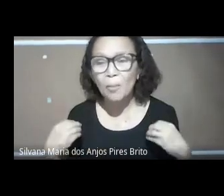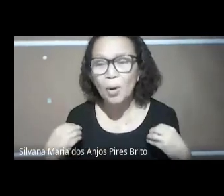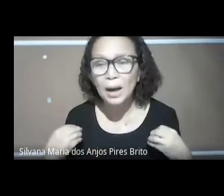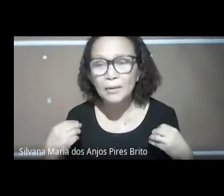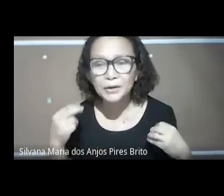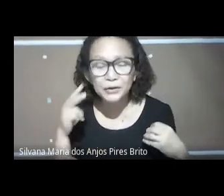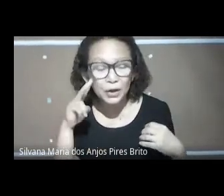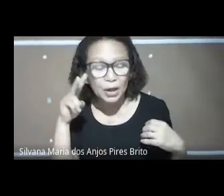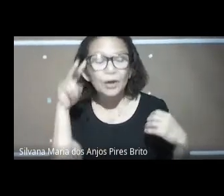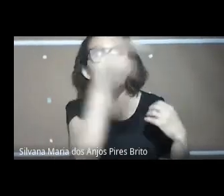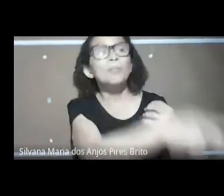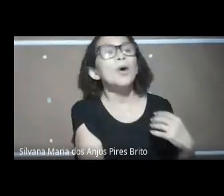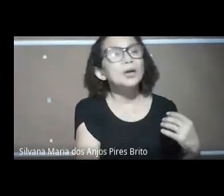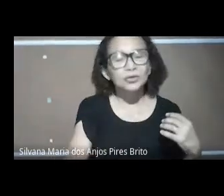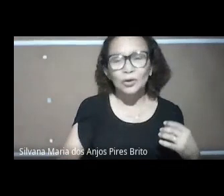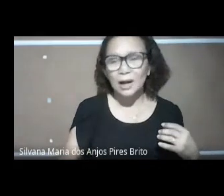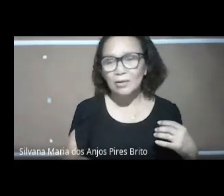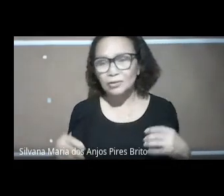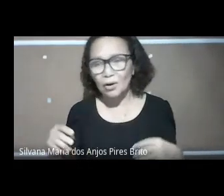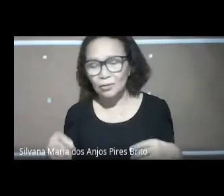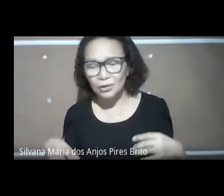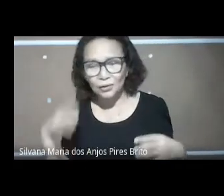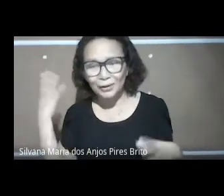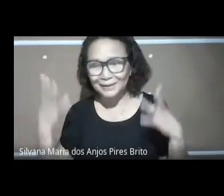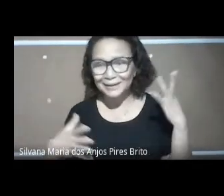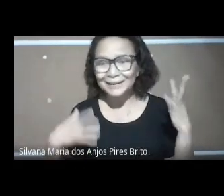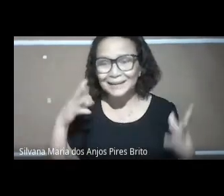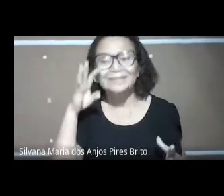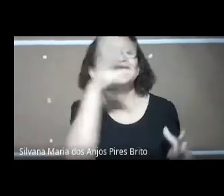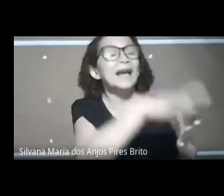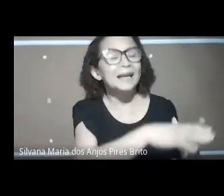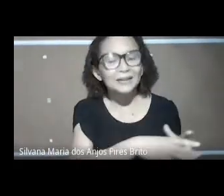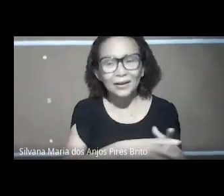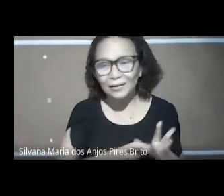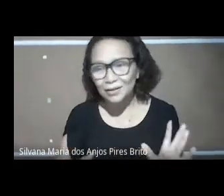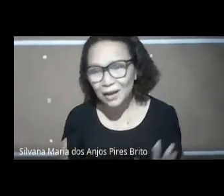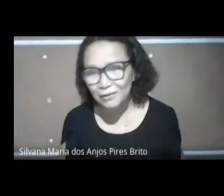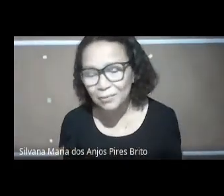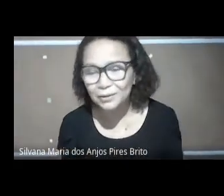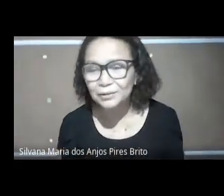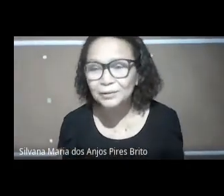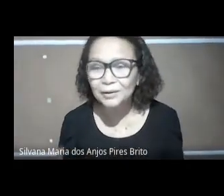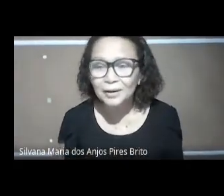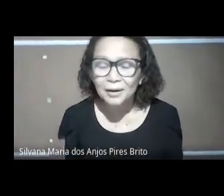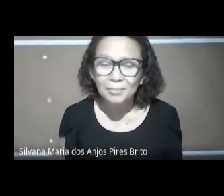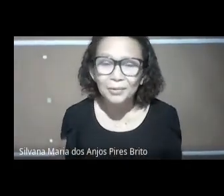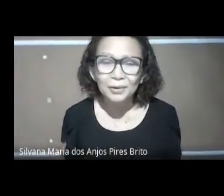consciência corporal, isso. Eu não posso jogar os óculos fora, né? Sair jogando, eu já vi